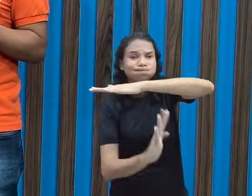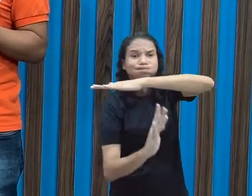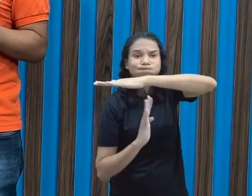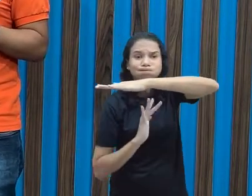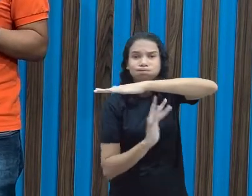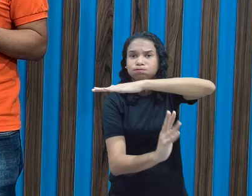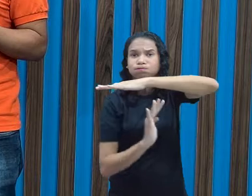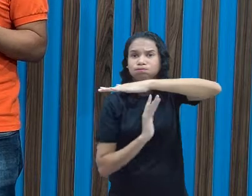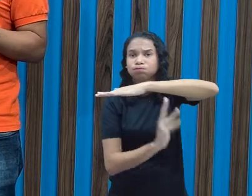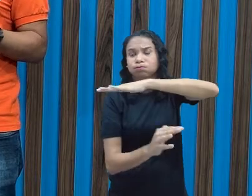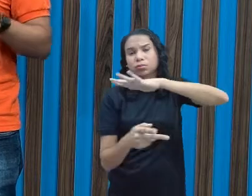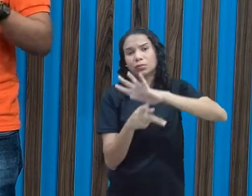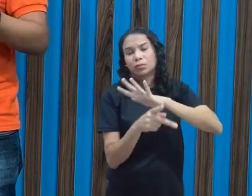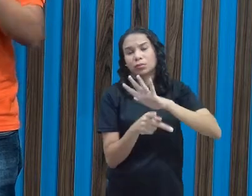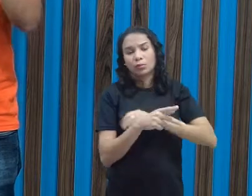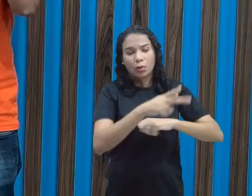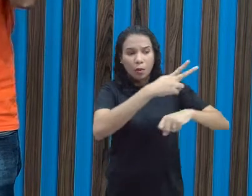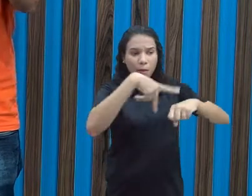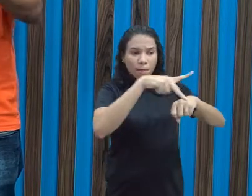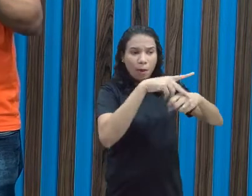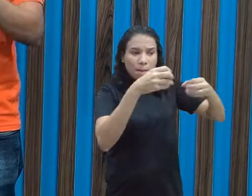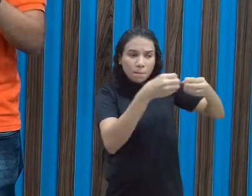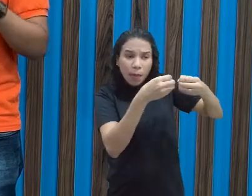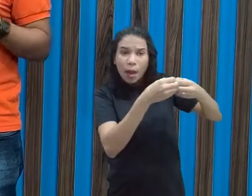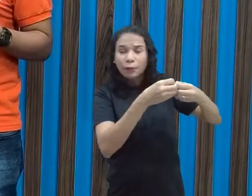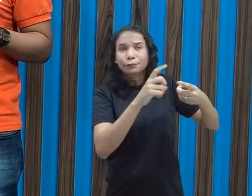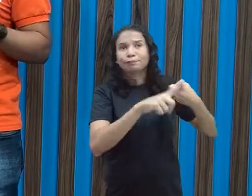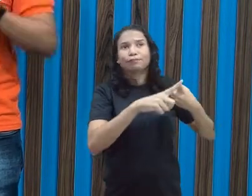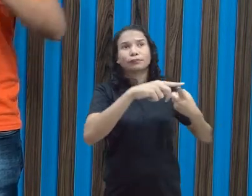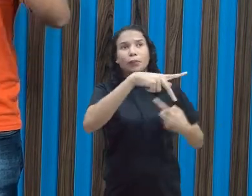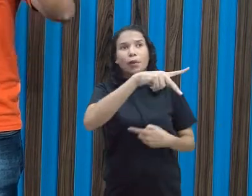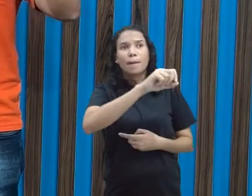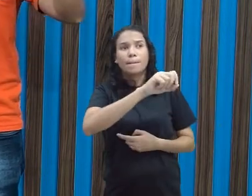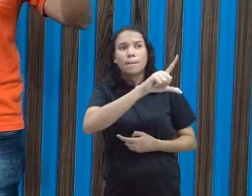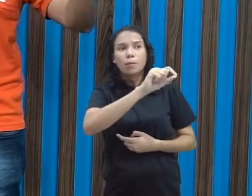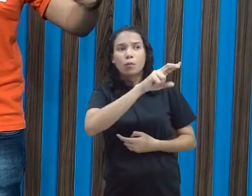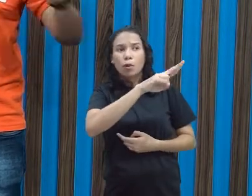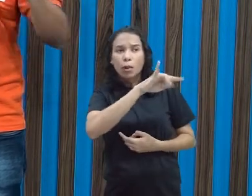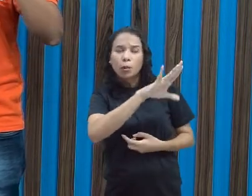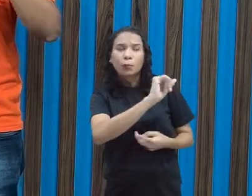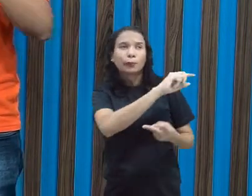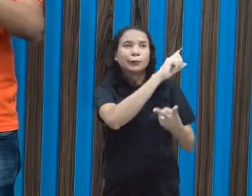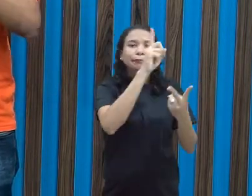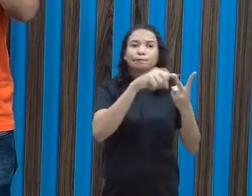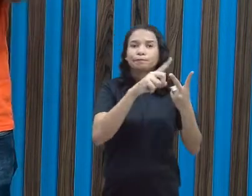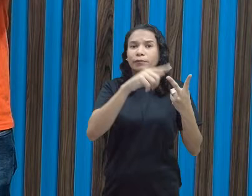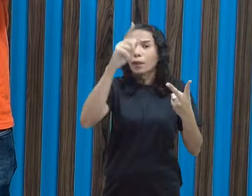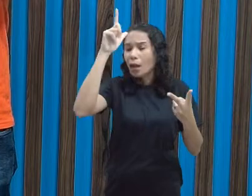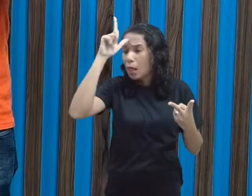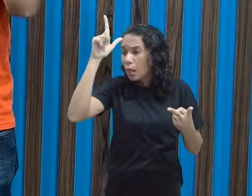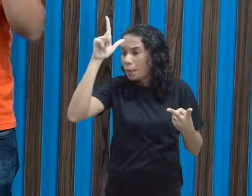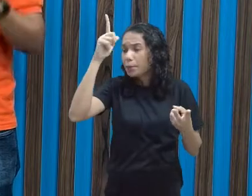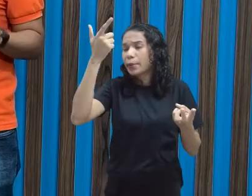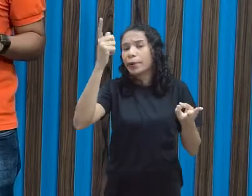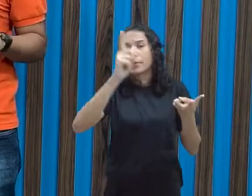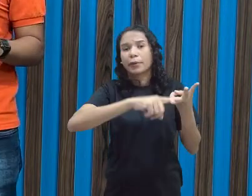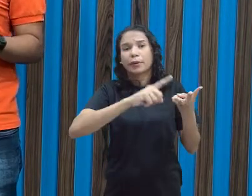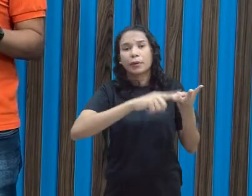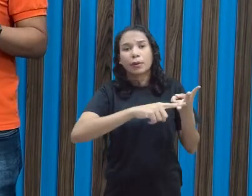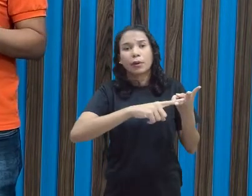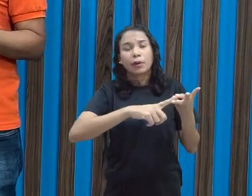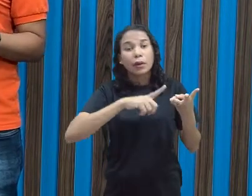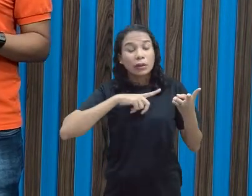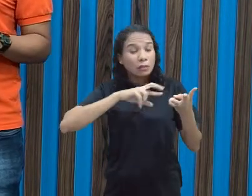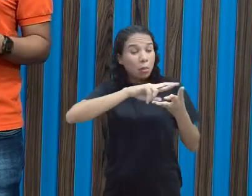como refugiados nos países vizinhos, na Polônia, né, tá chegando ali também na Alemanha, em